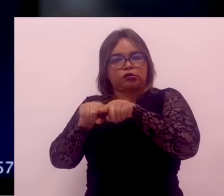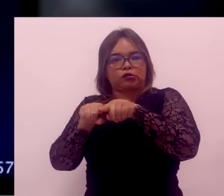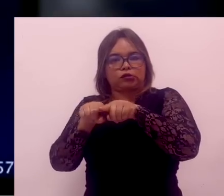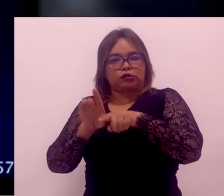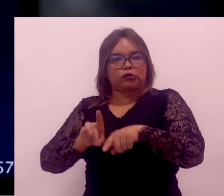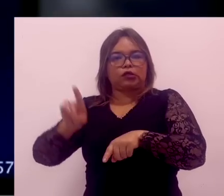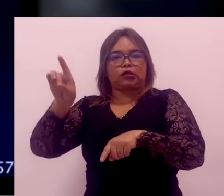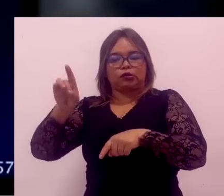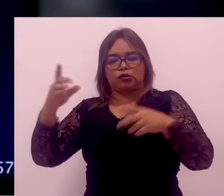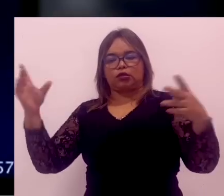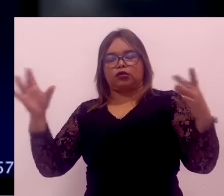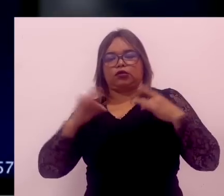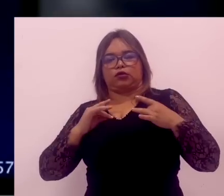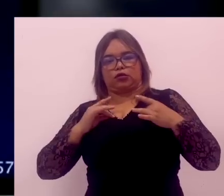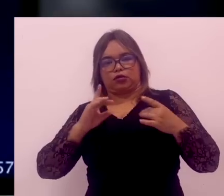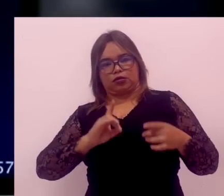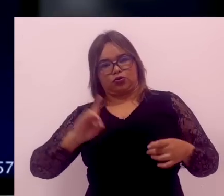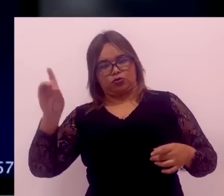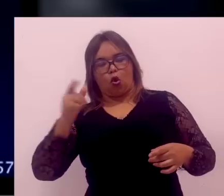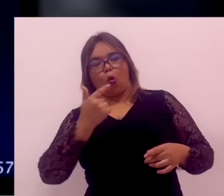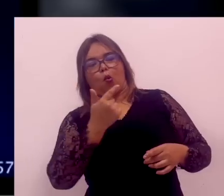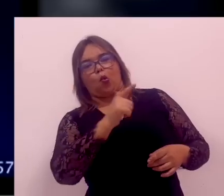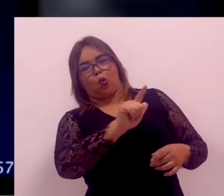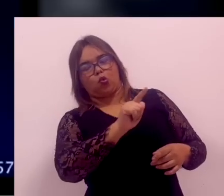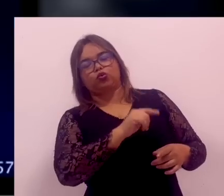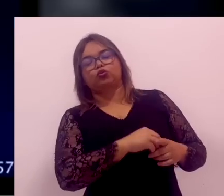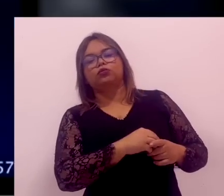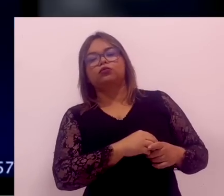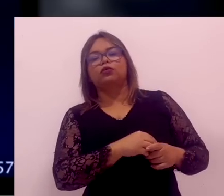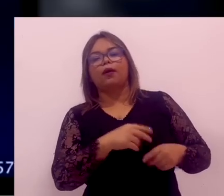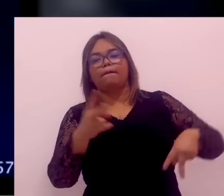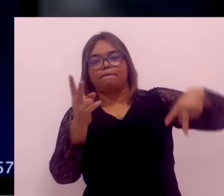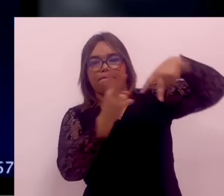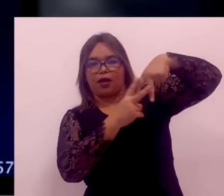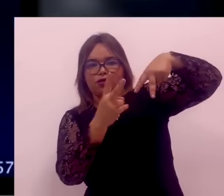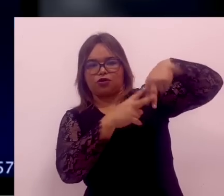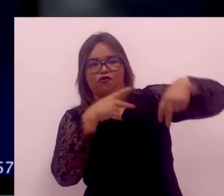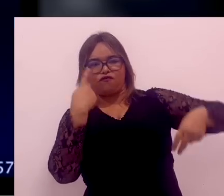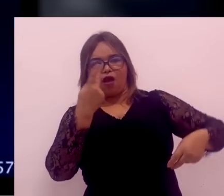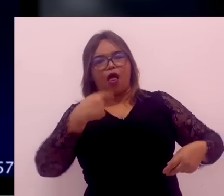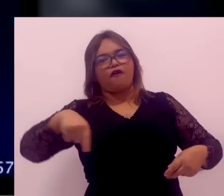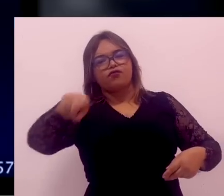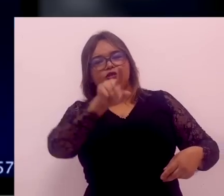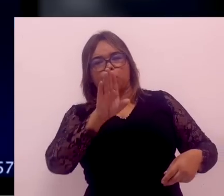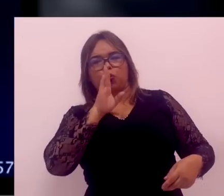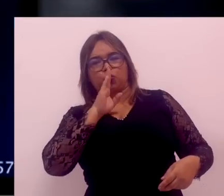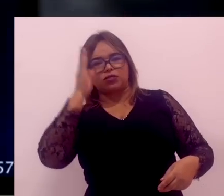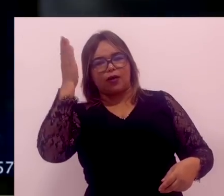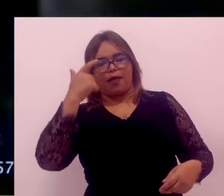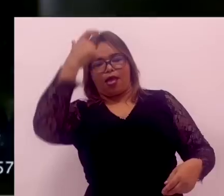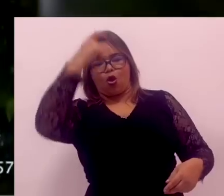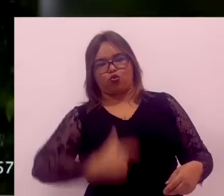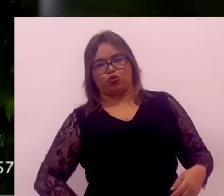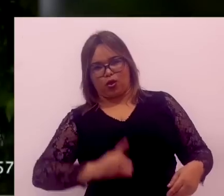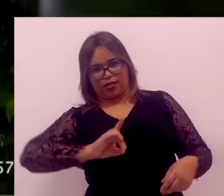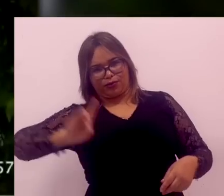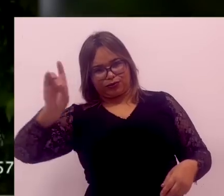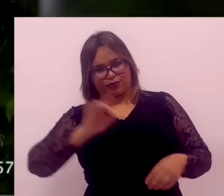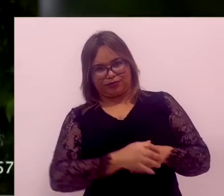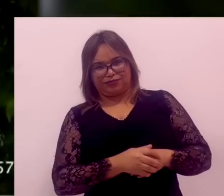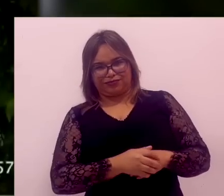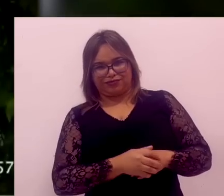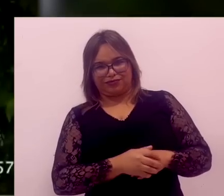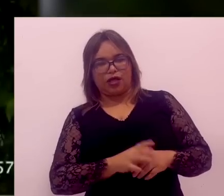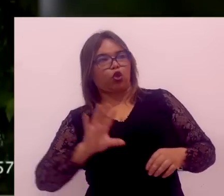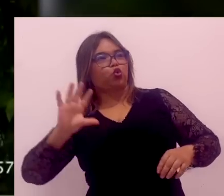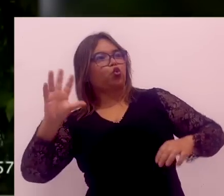que eu sou Deus. O reconhecimento final de que tudo está em tudo, a unidade do eu com o cosmos, a